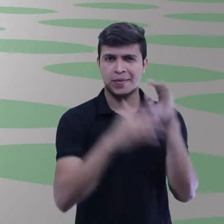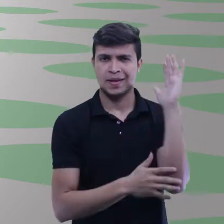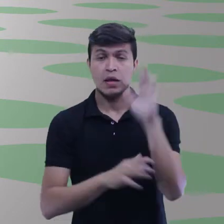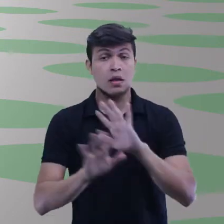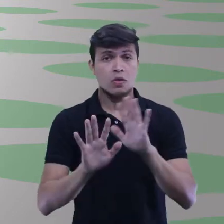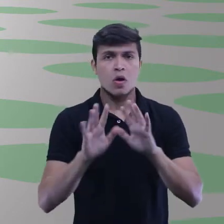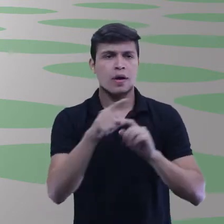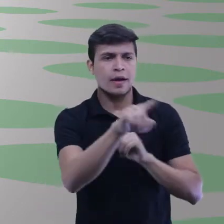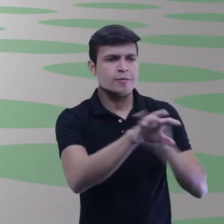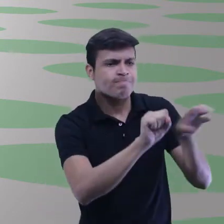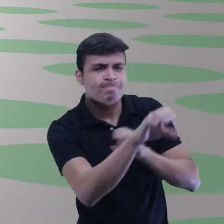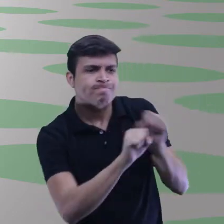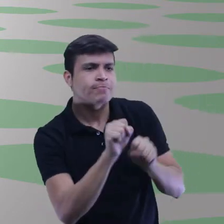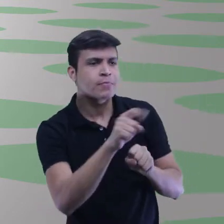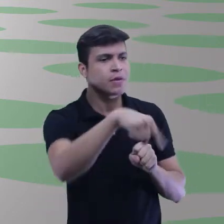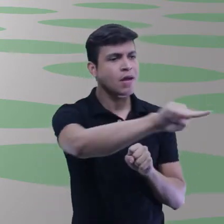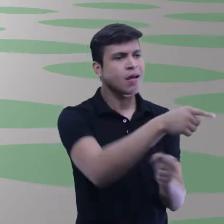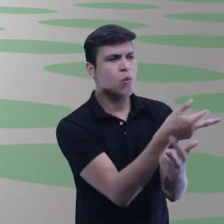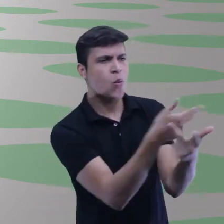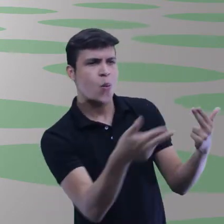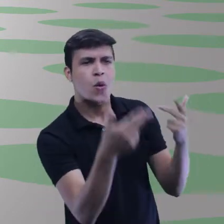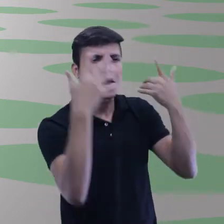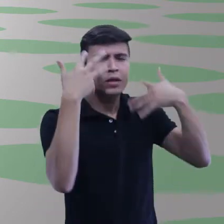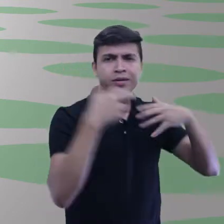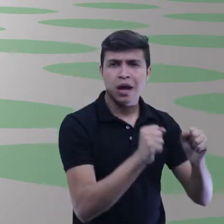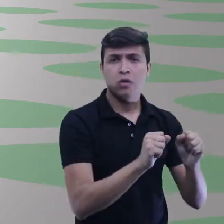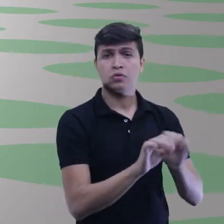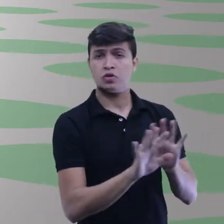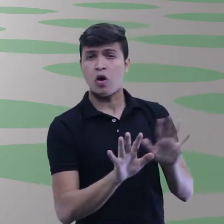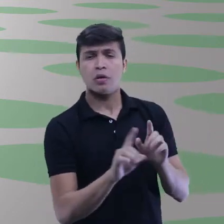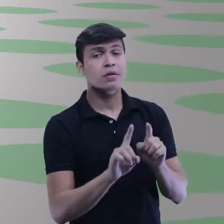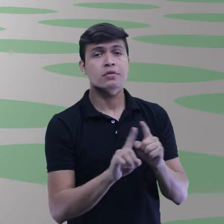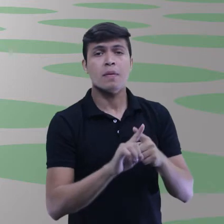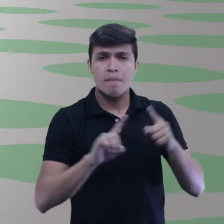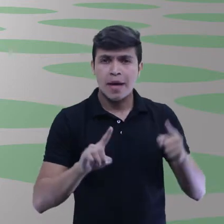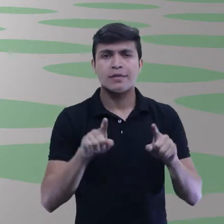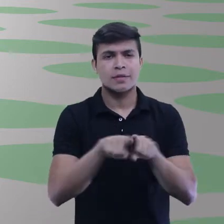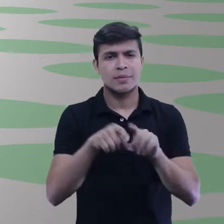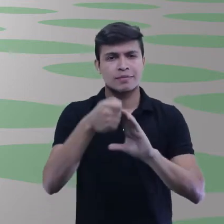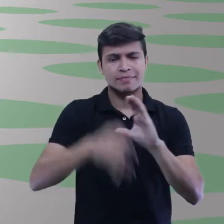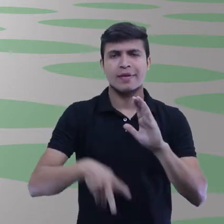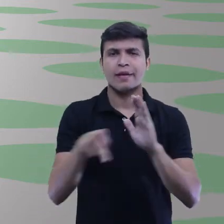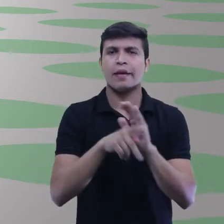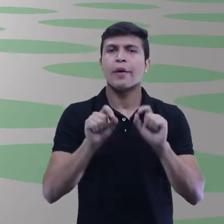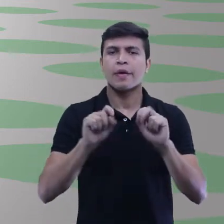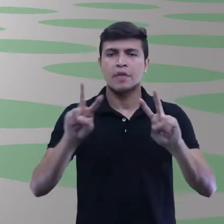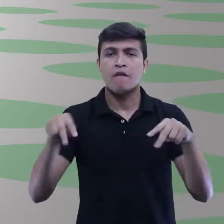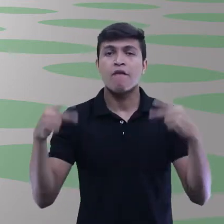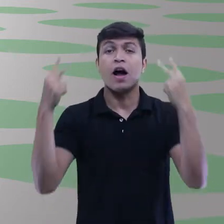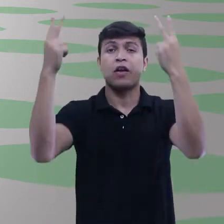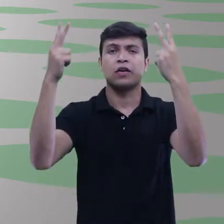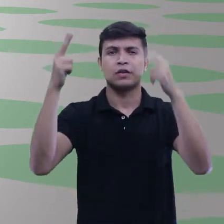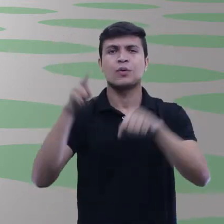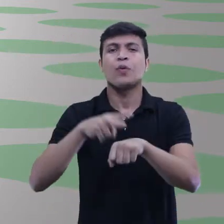pela distribuição dos recursos naturais, mas também pelo caráter financeiro que os mesmos ganham. É a chamada valorização